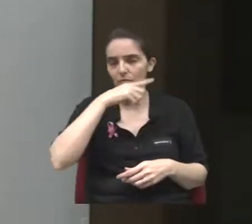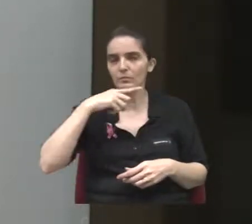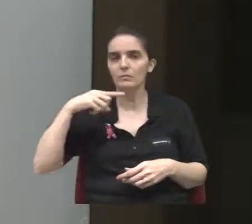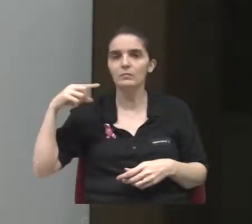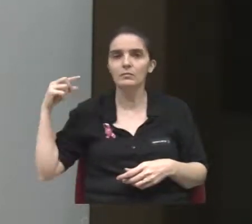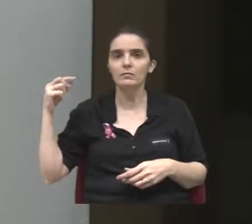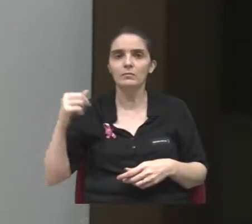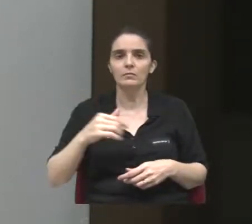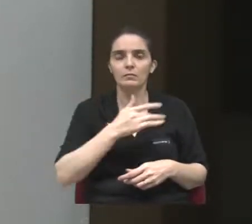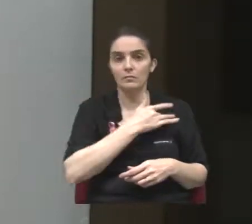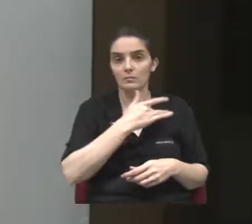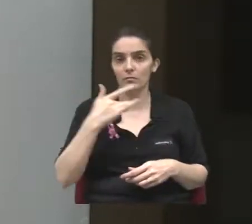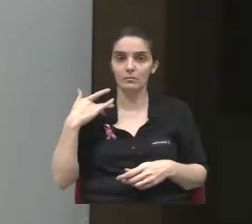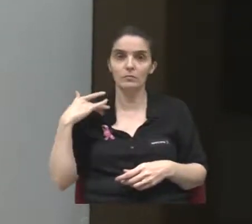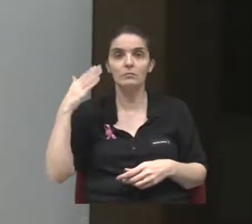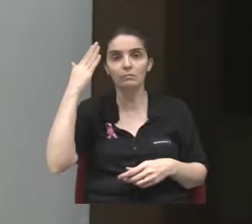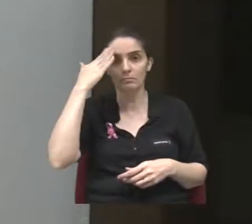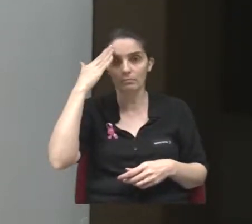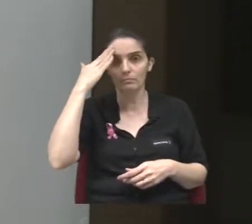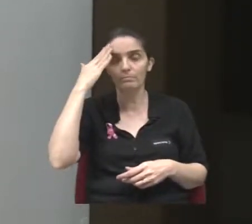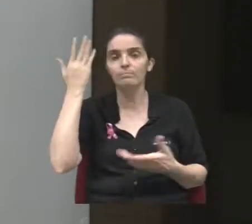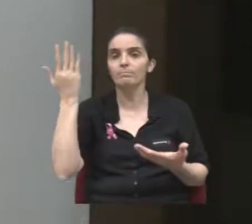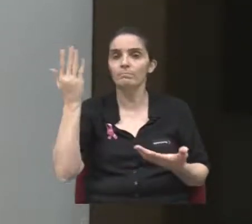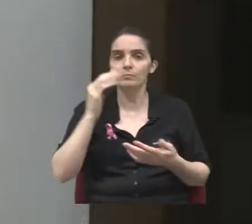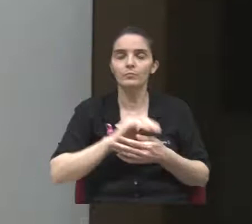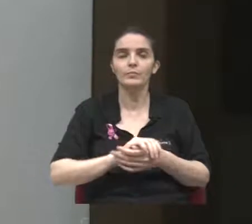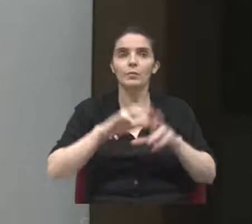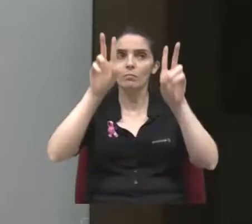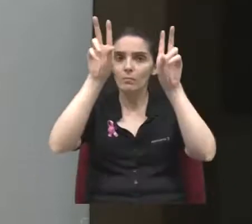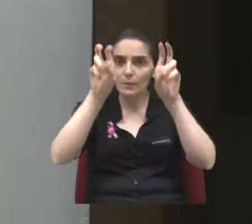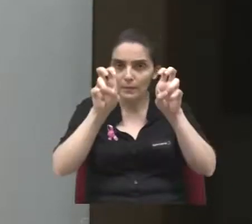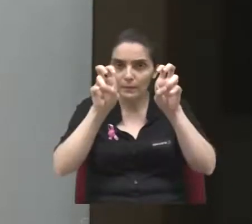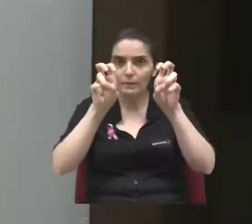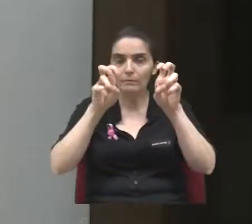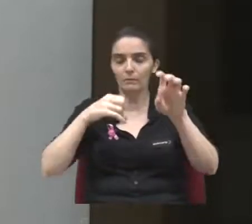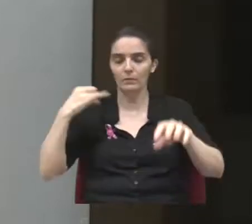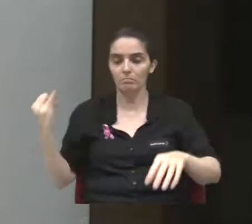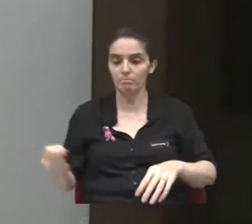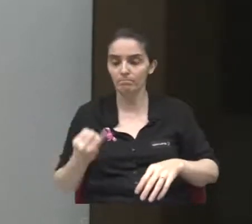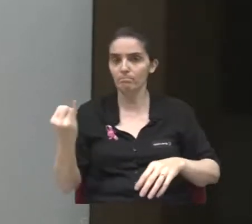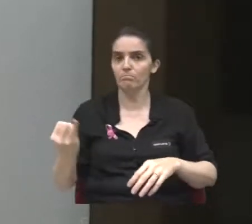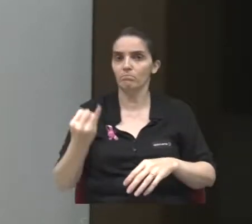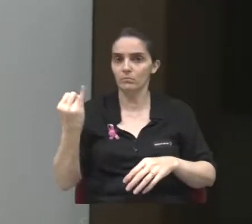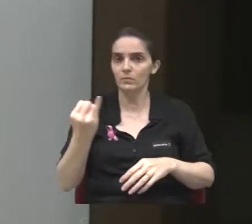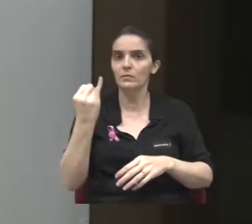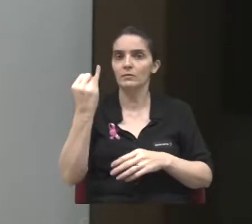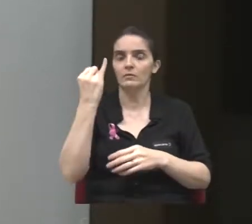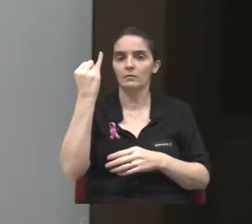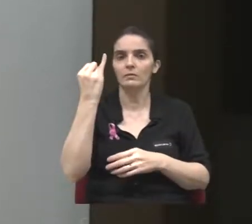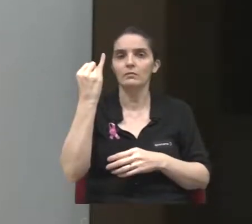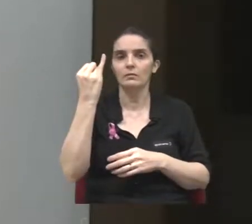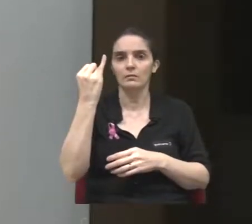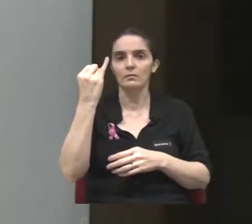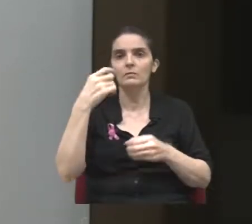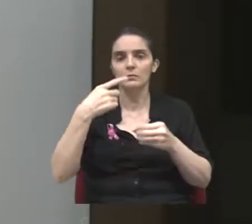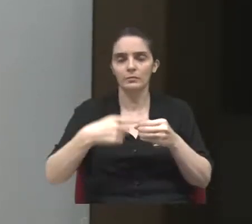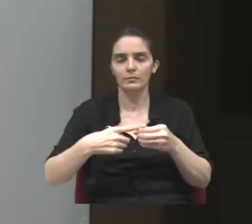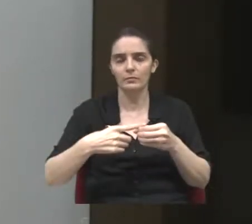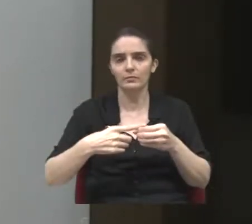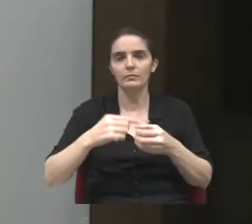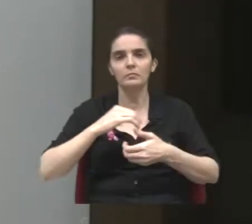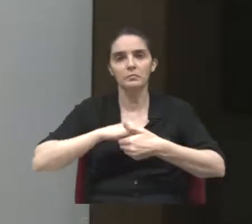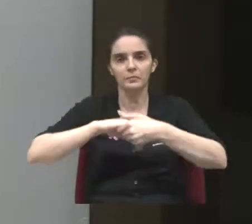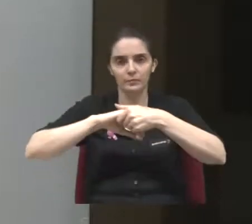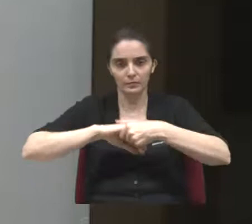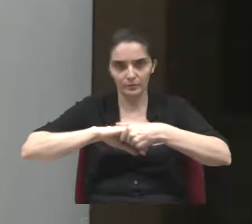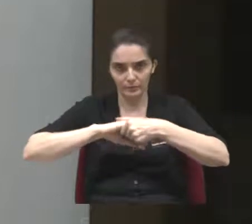é um assunto de suma importância para o nosso município. Então, parabéns ao vereador e